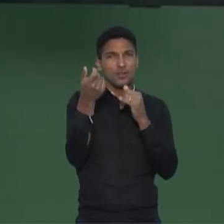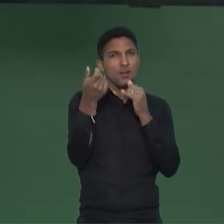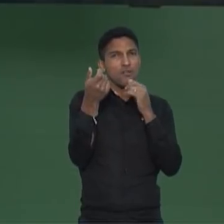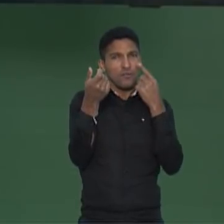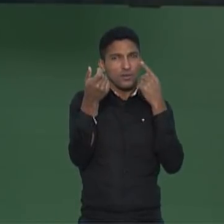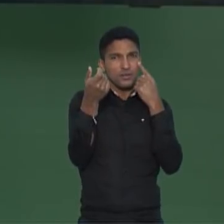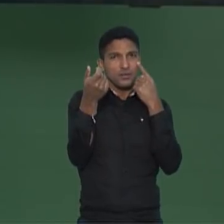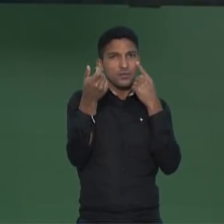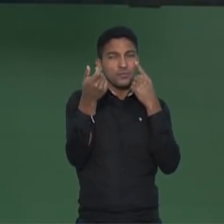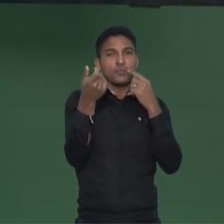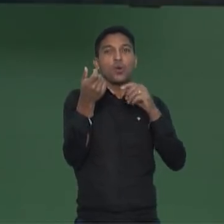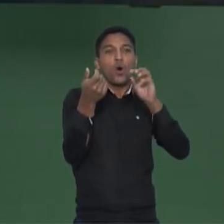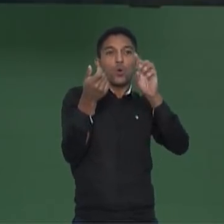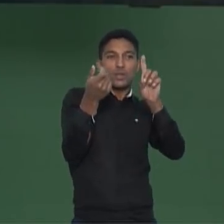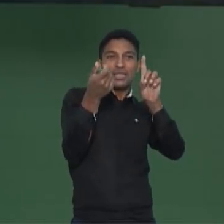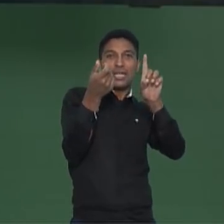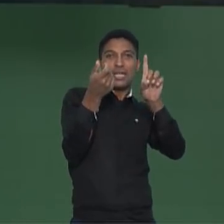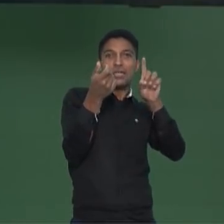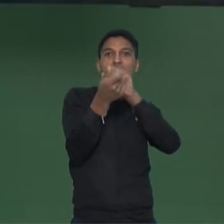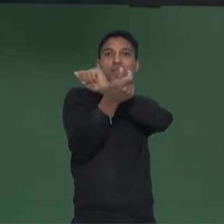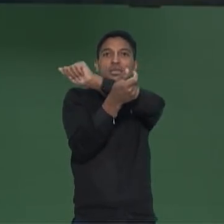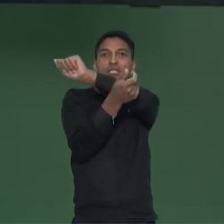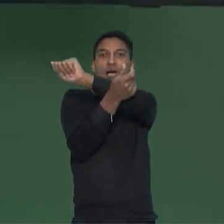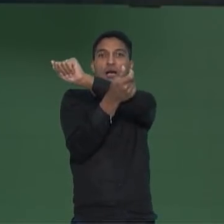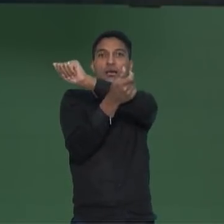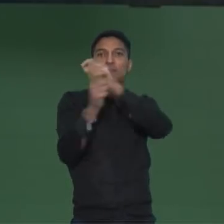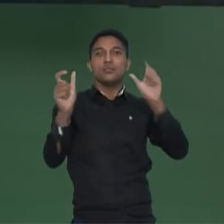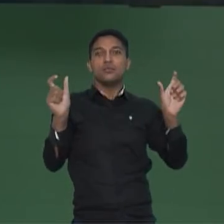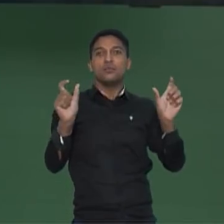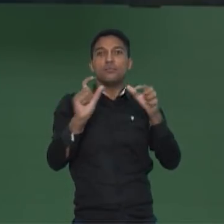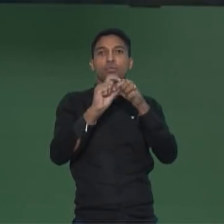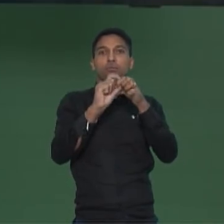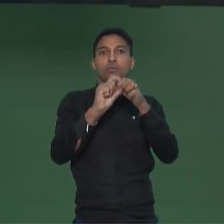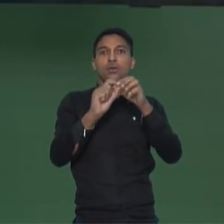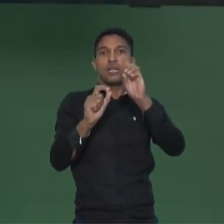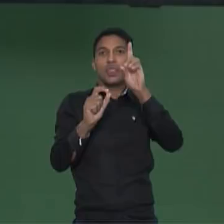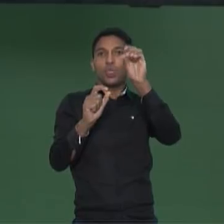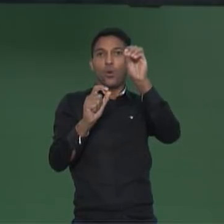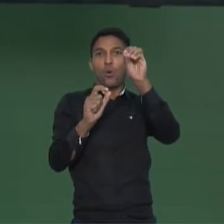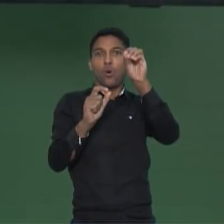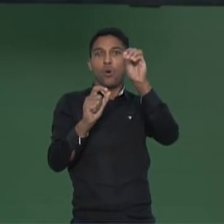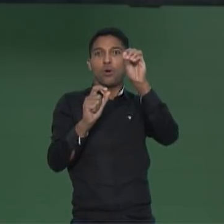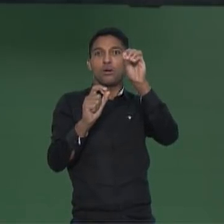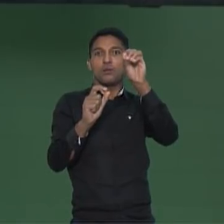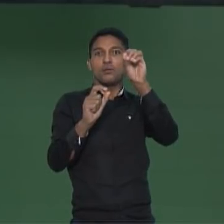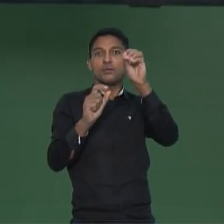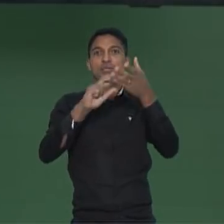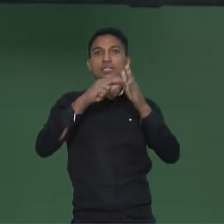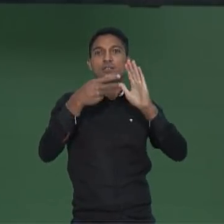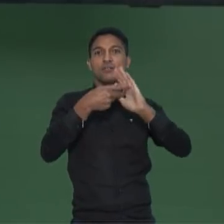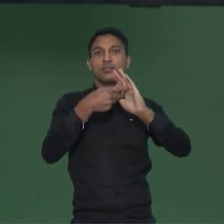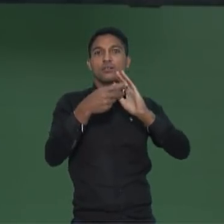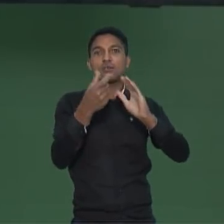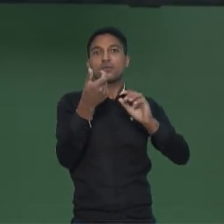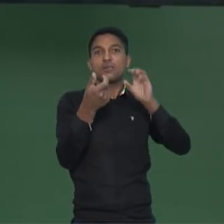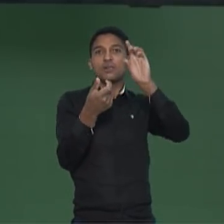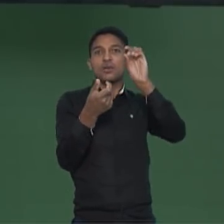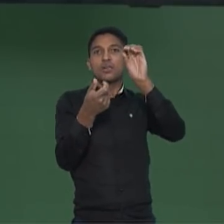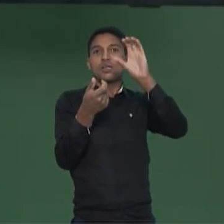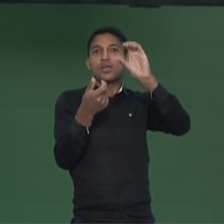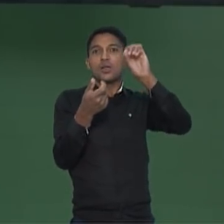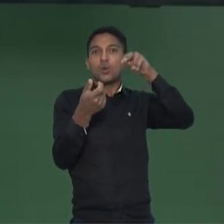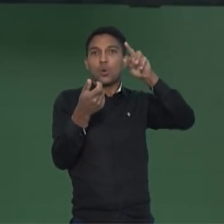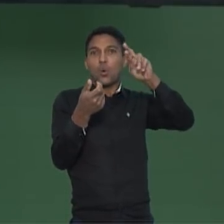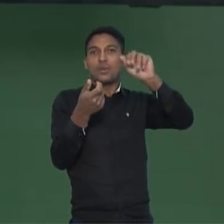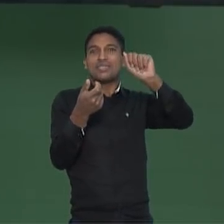forma o da. O de mais o o forma o do. Nós temos uma contração aí, nesse caso, que houve a omissão